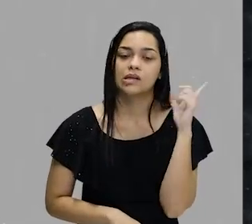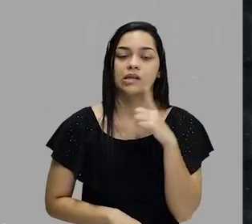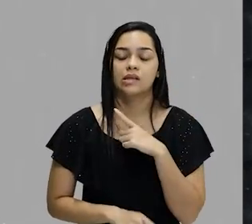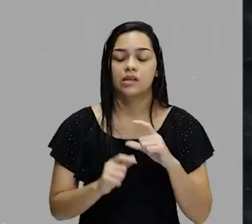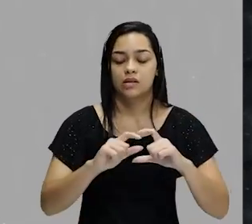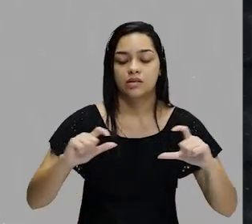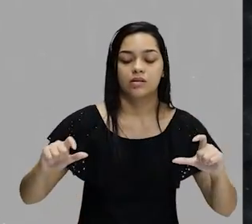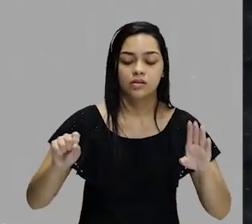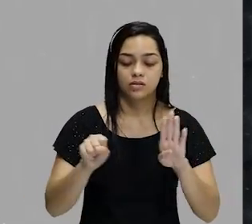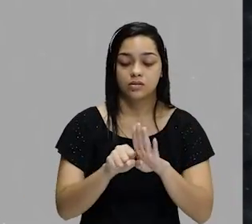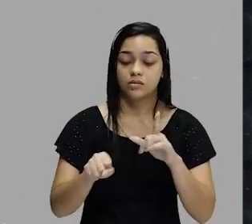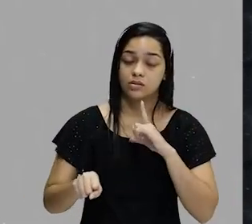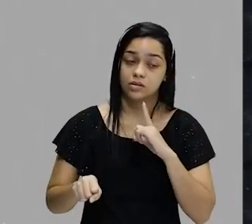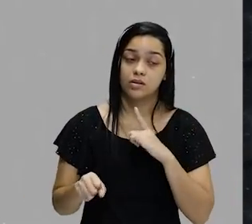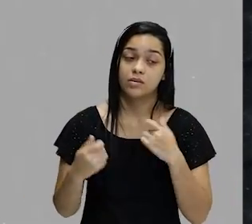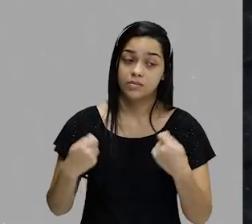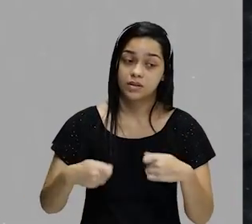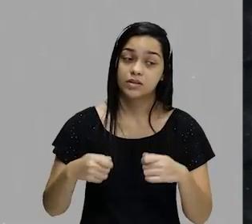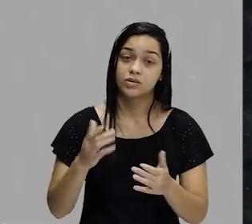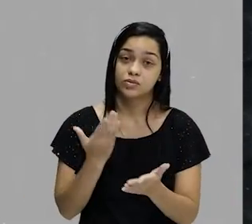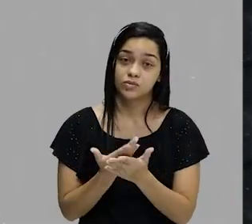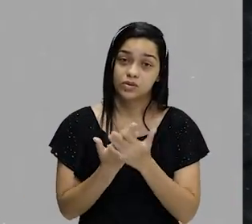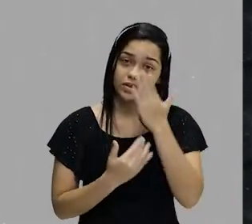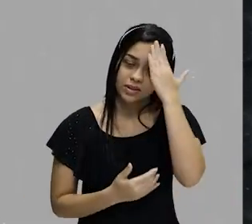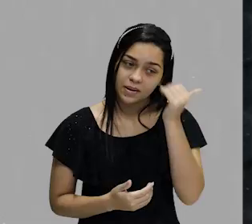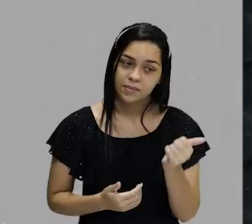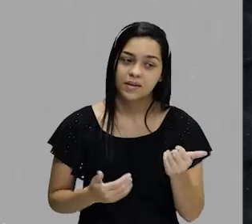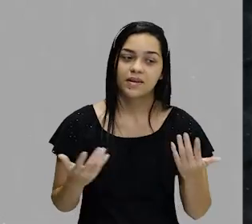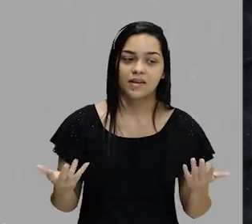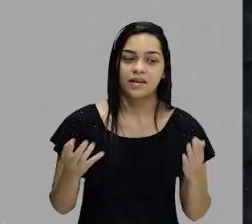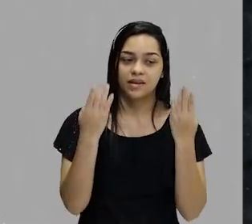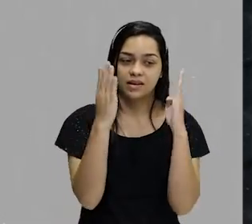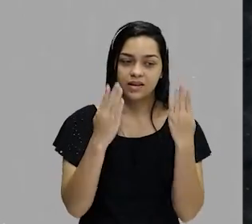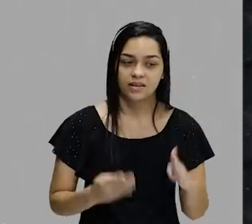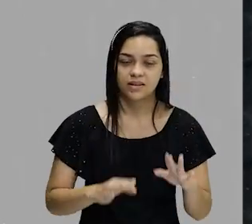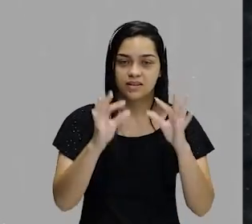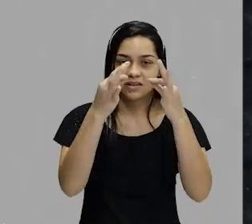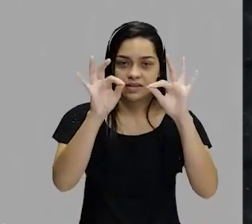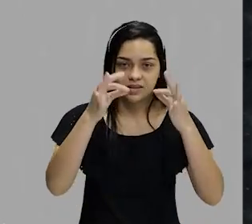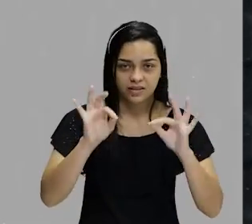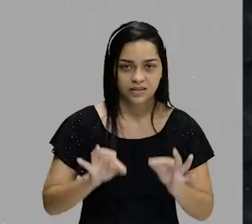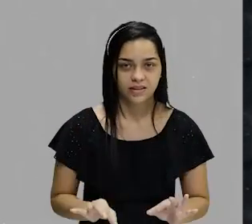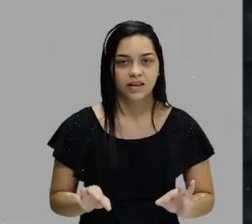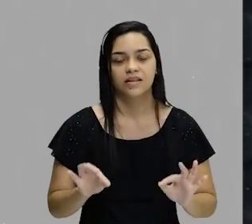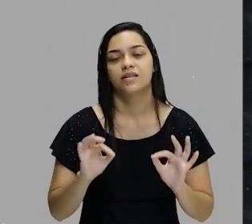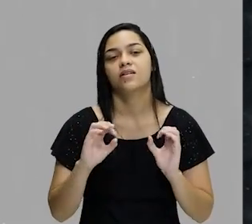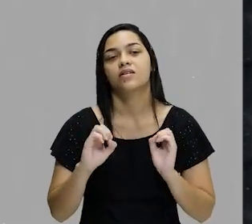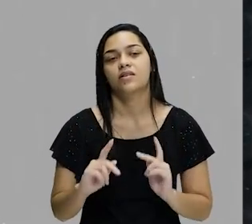orações substantivas estão presentes, você precisa saber das análises, saber e fazer